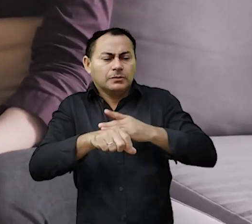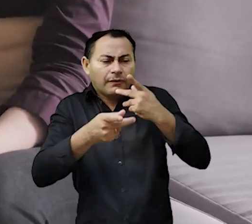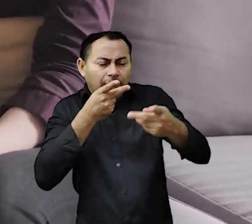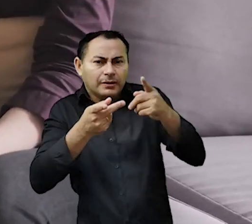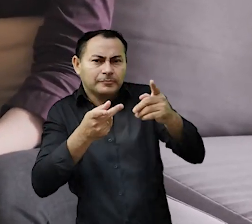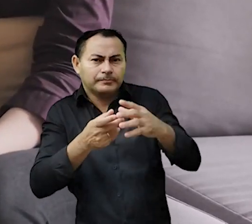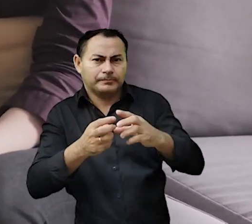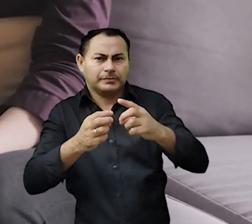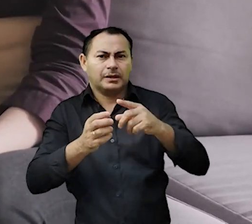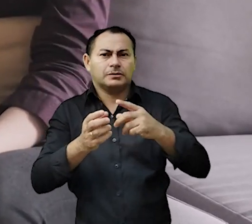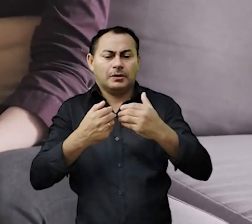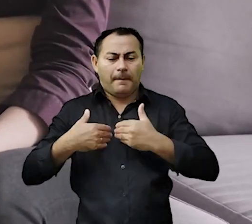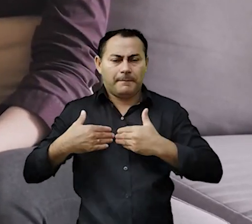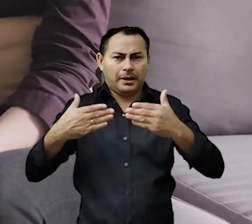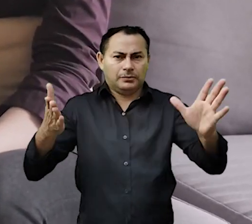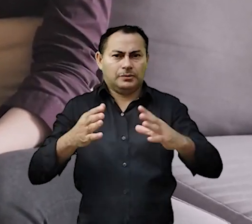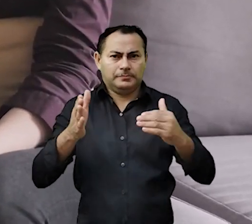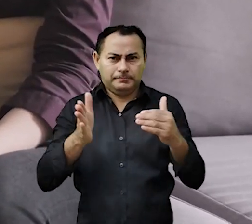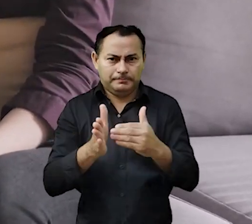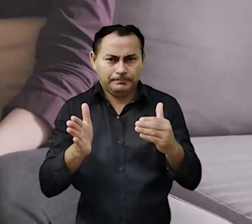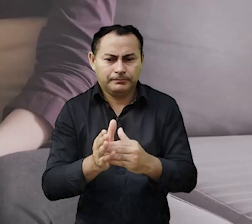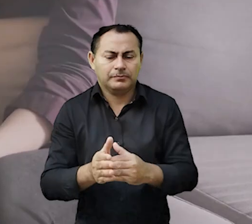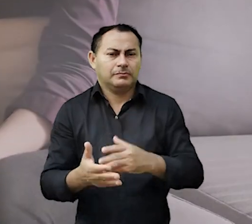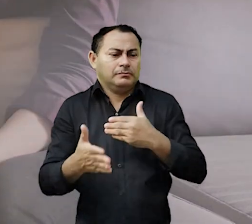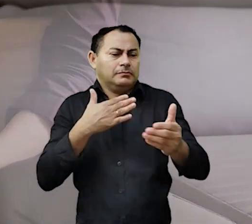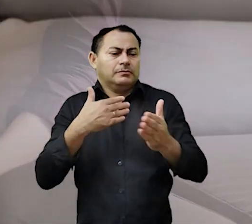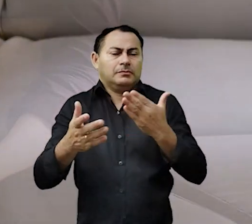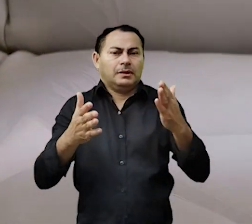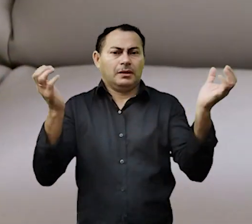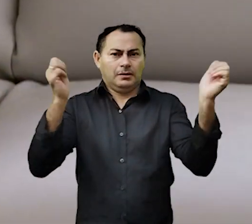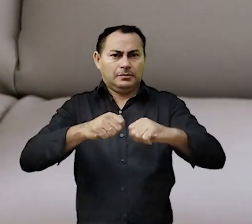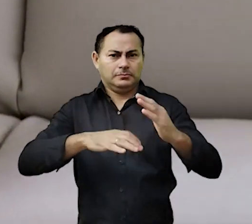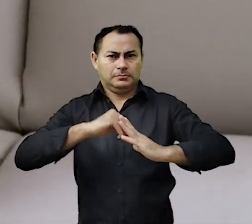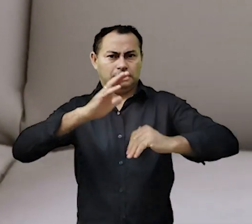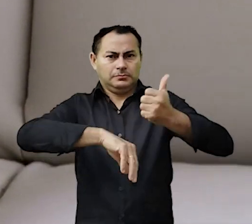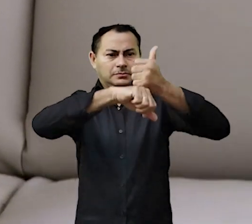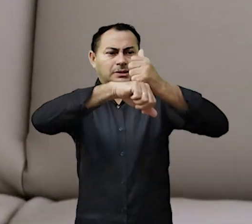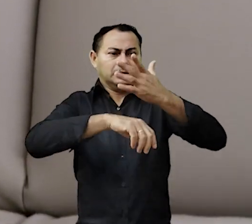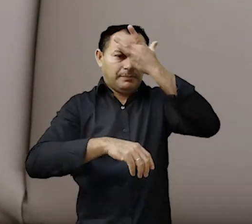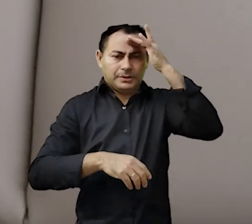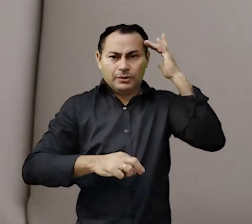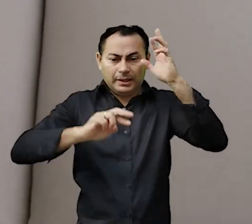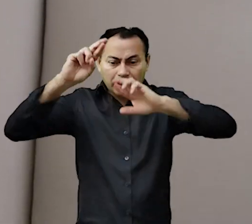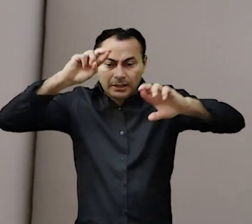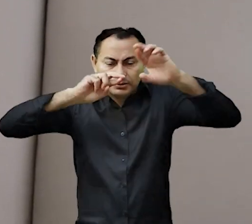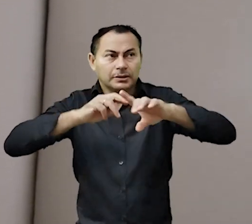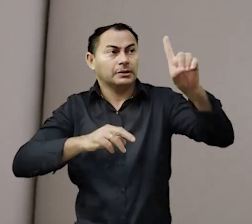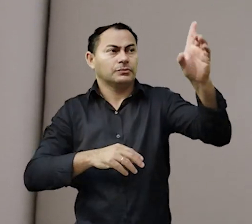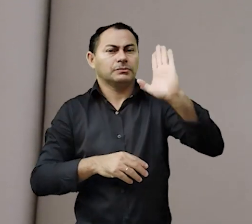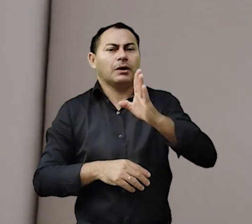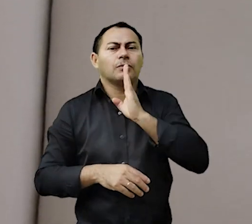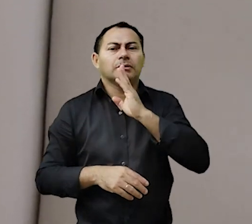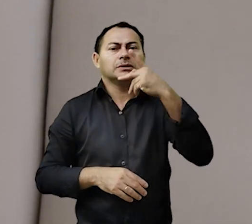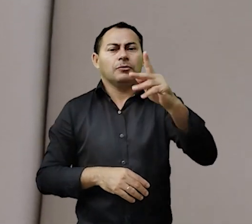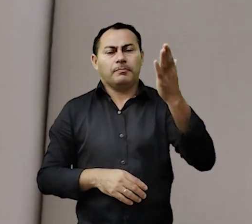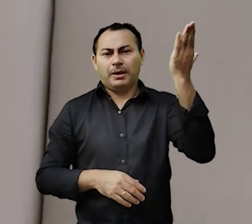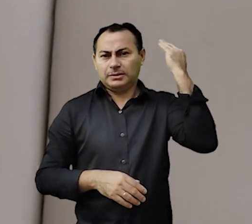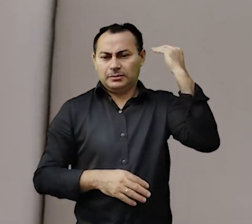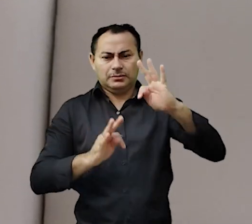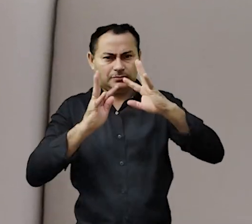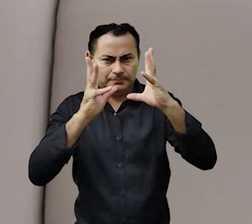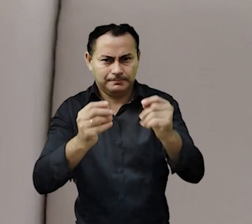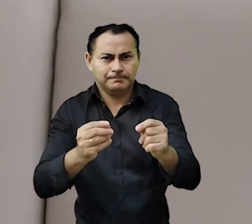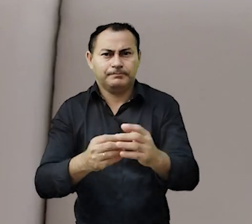ele. Essa sua abertura o limita. Não importa a capacidade profissional desse analista. Deus já conhece o seu